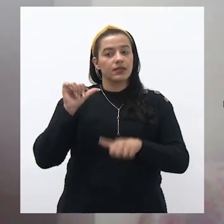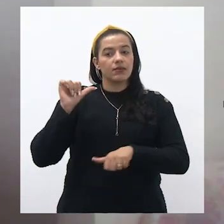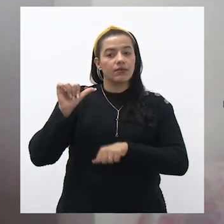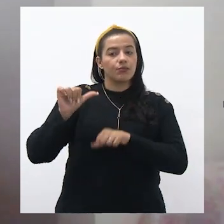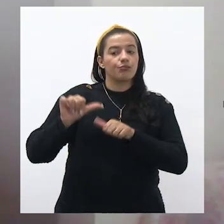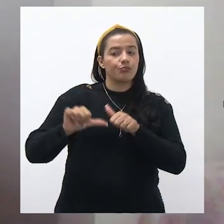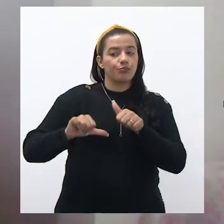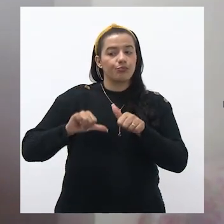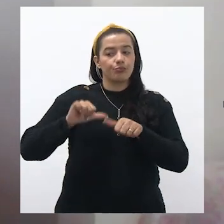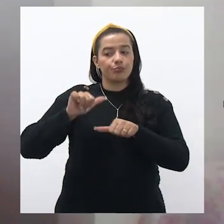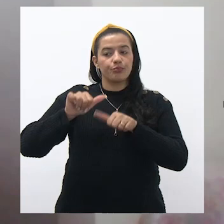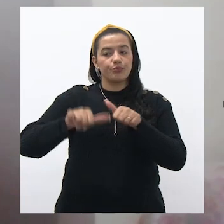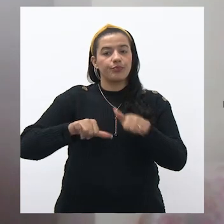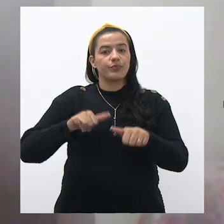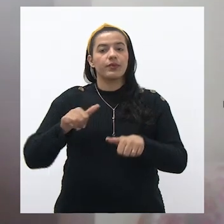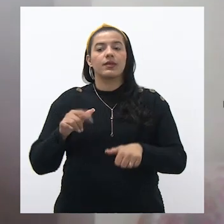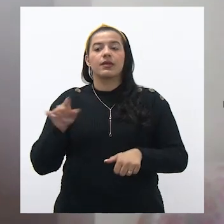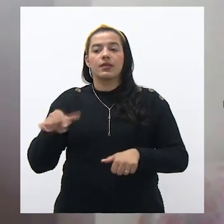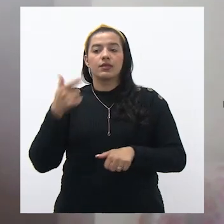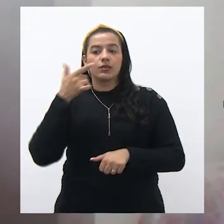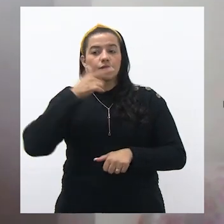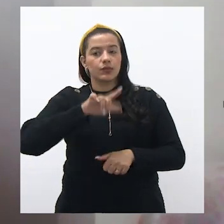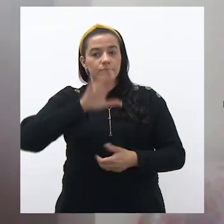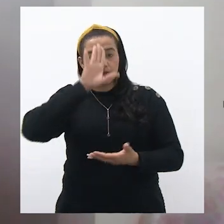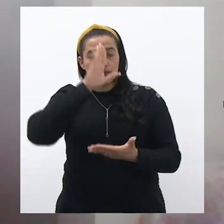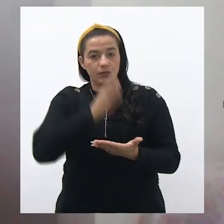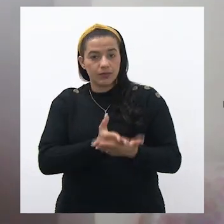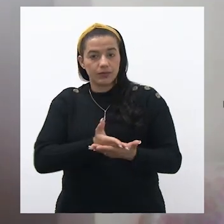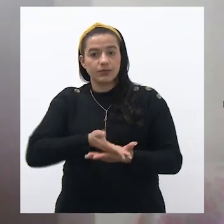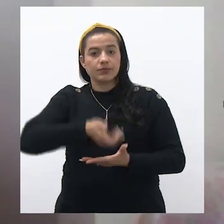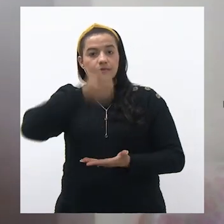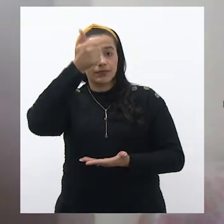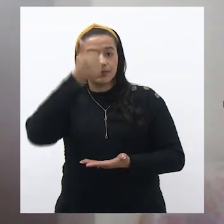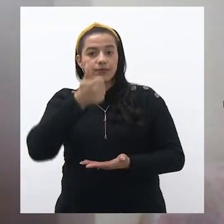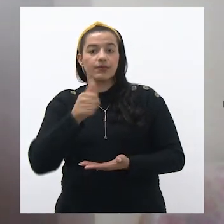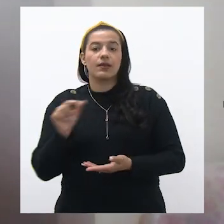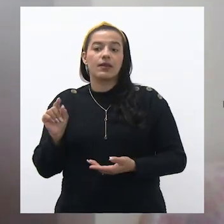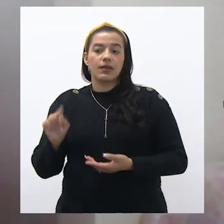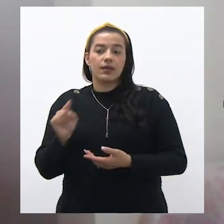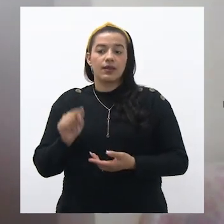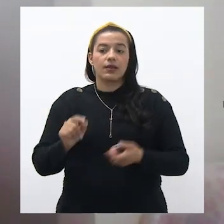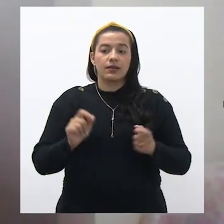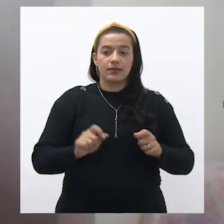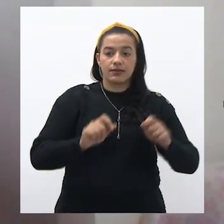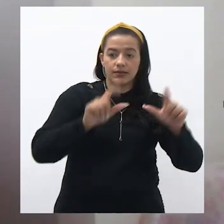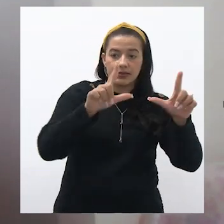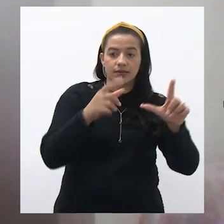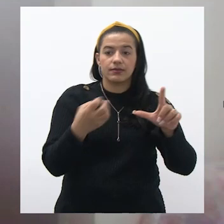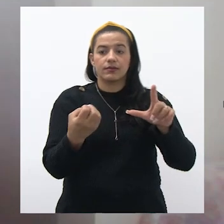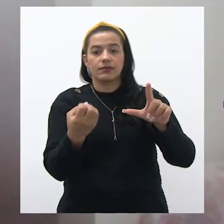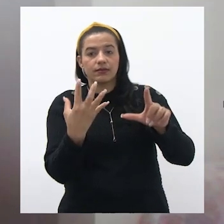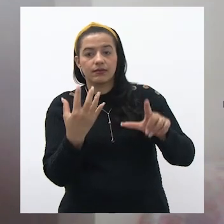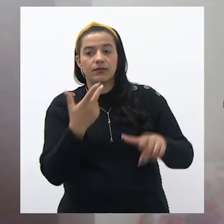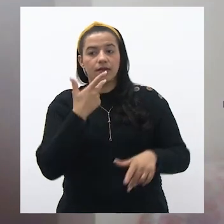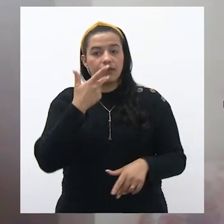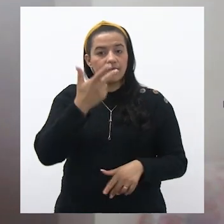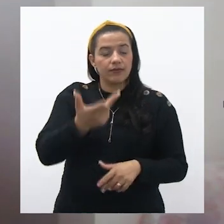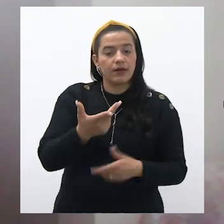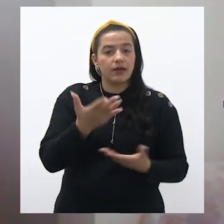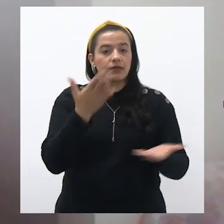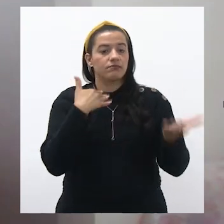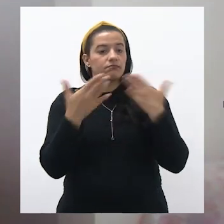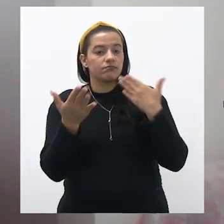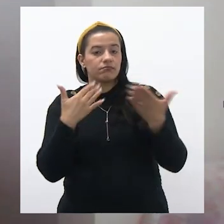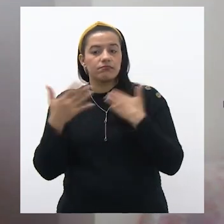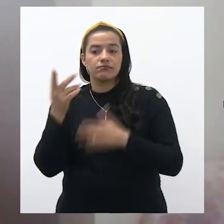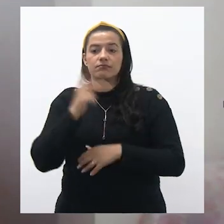tendo. Ela foi ganhando mais confiança. E hoje eu vejo que ela abre o microfone, ela interage com o